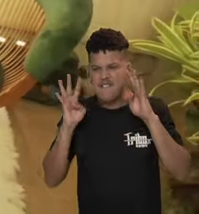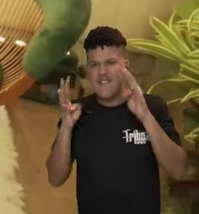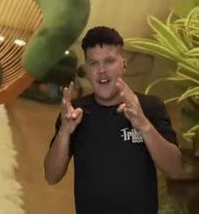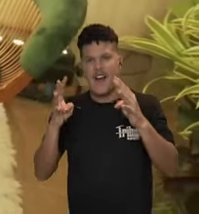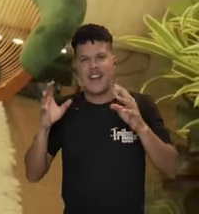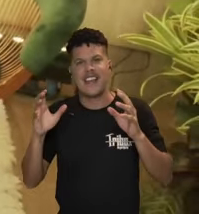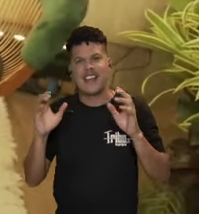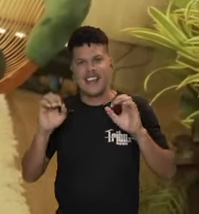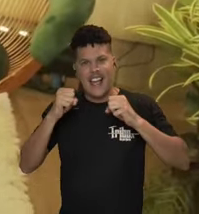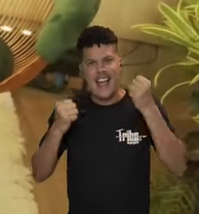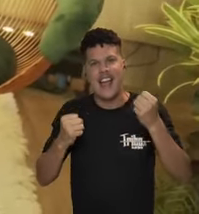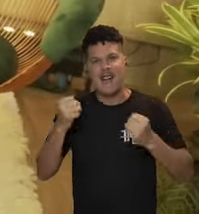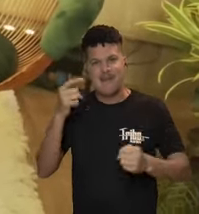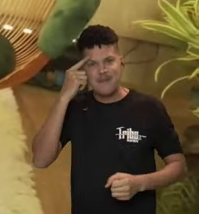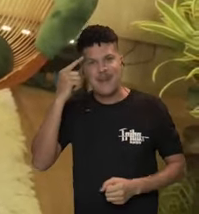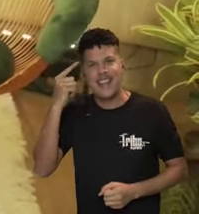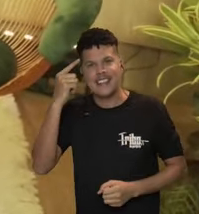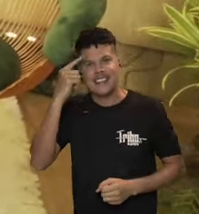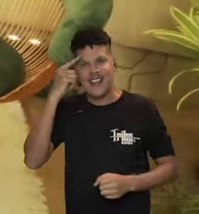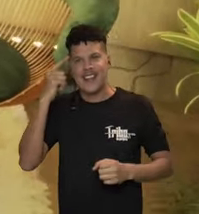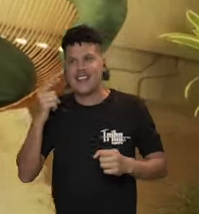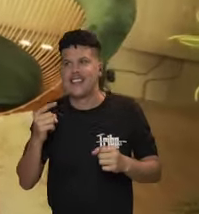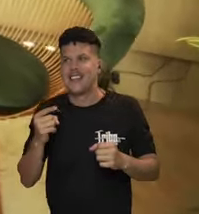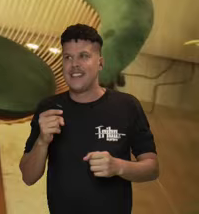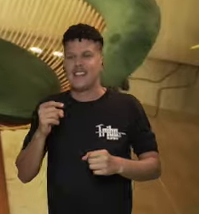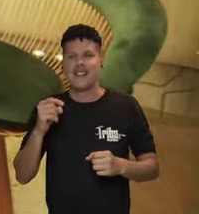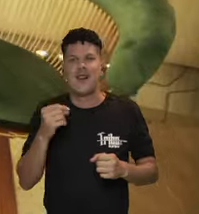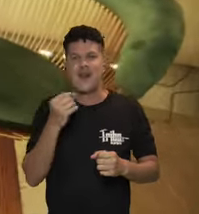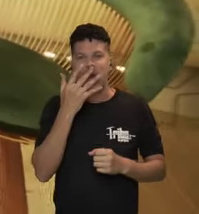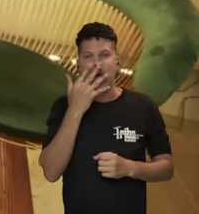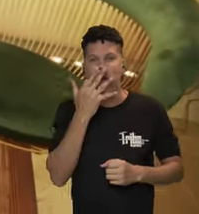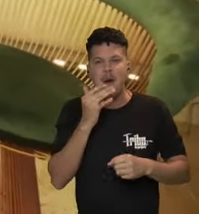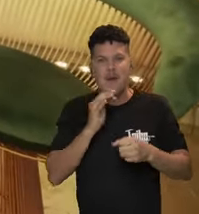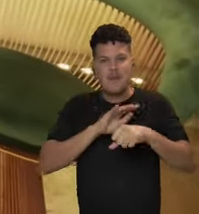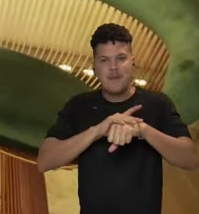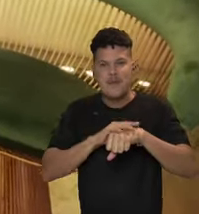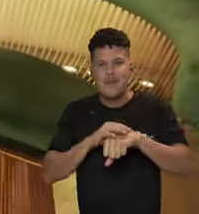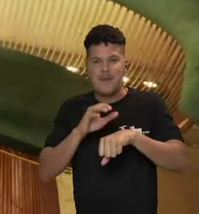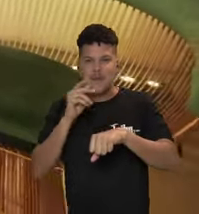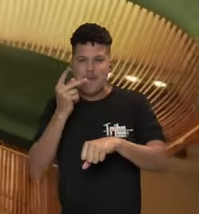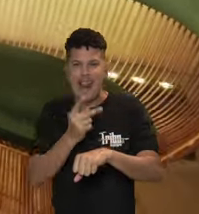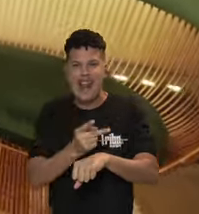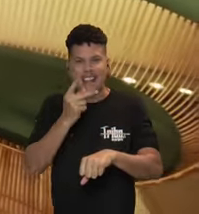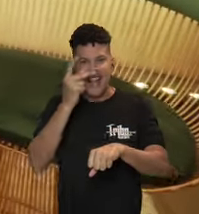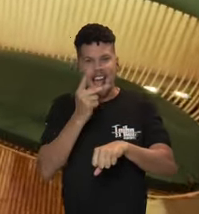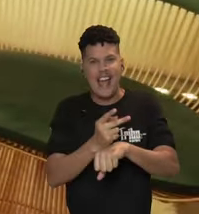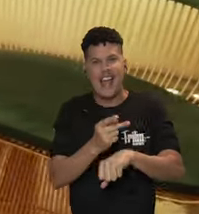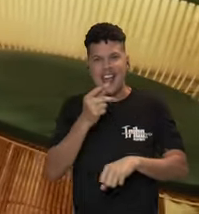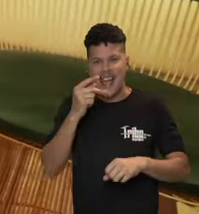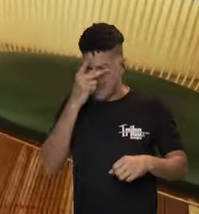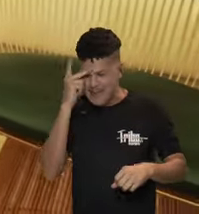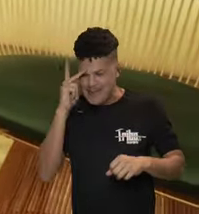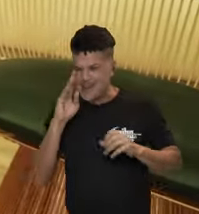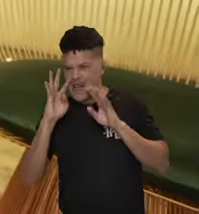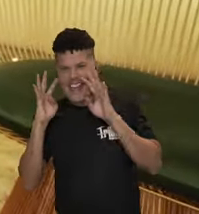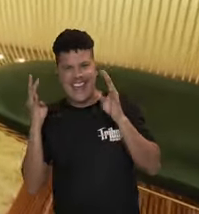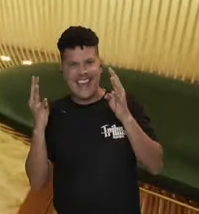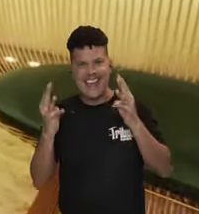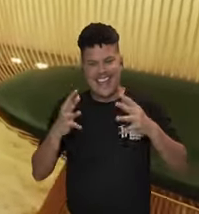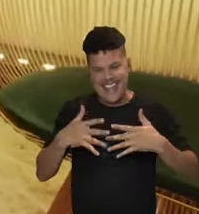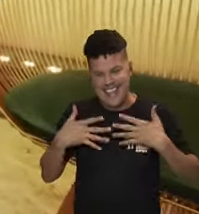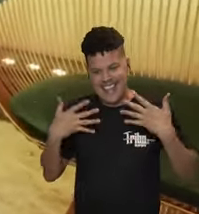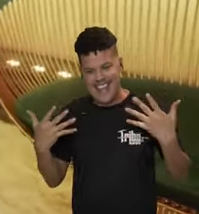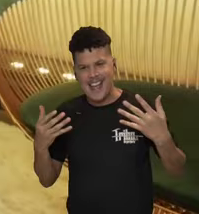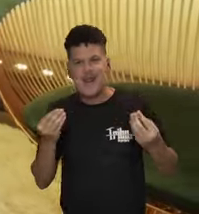canalha. Pensou de Gran Turismo comprado, lupa na cara, os boca infarta. Como é que pode de quebrada